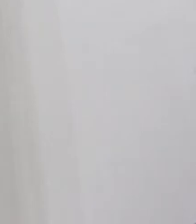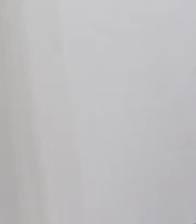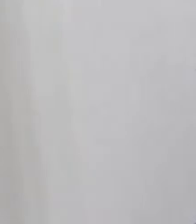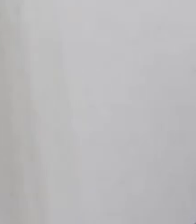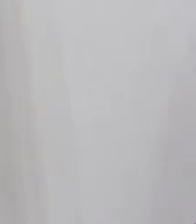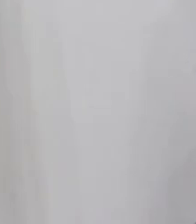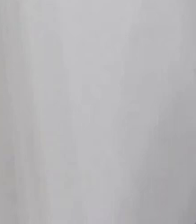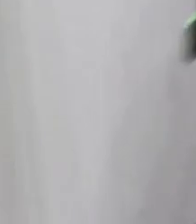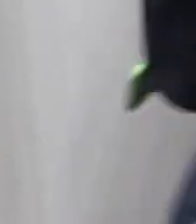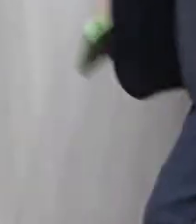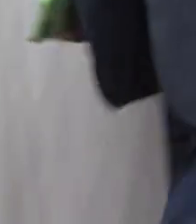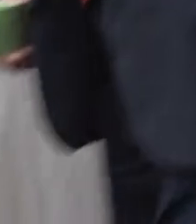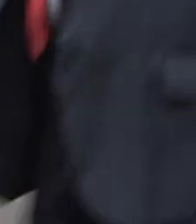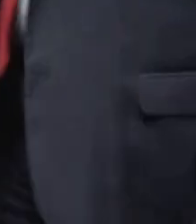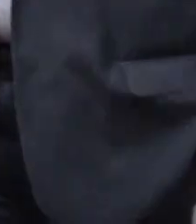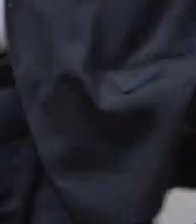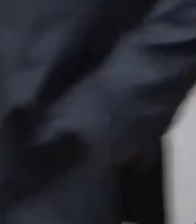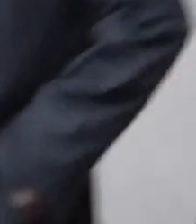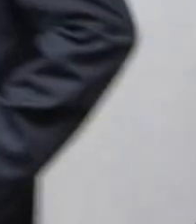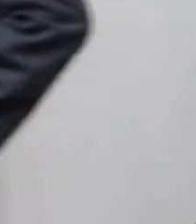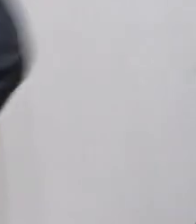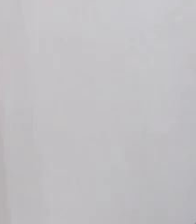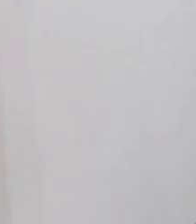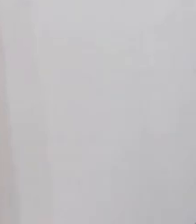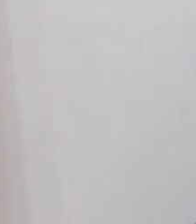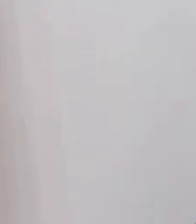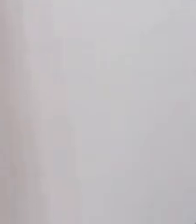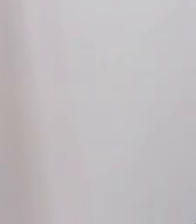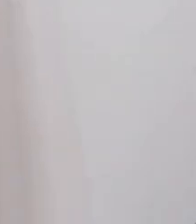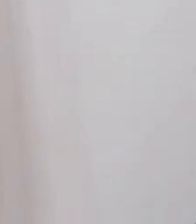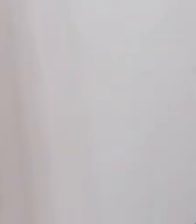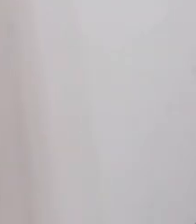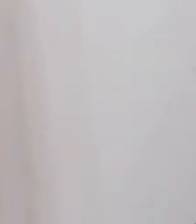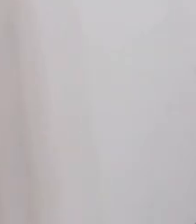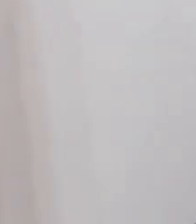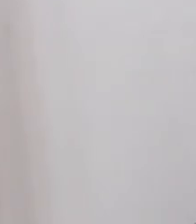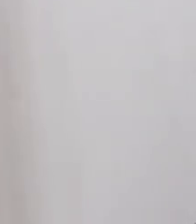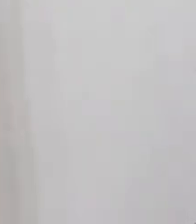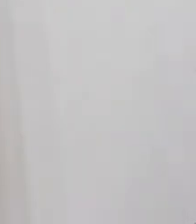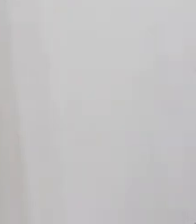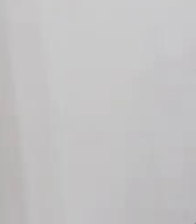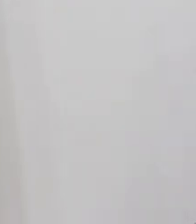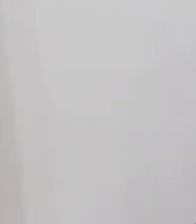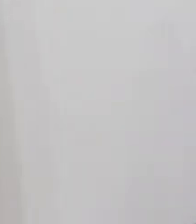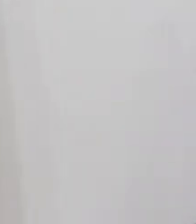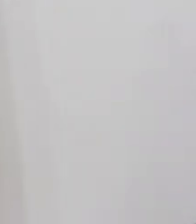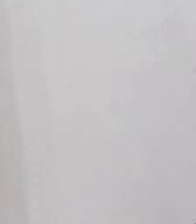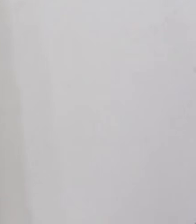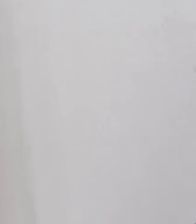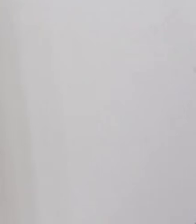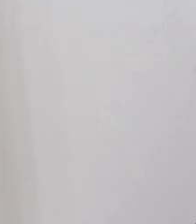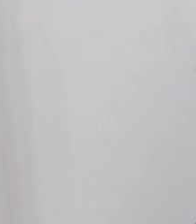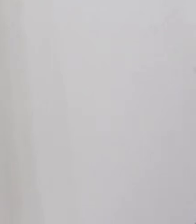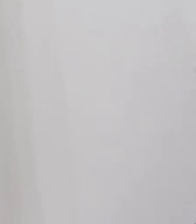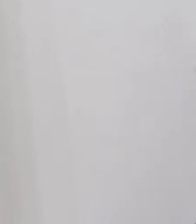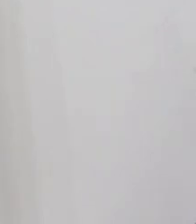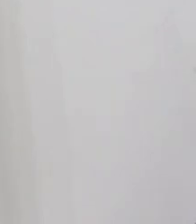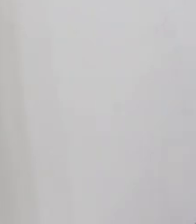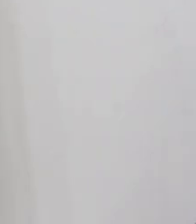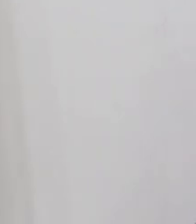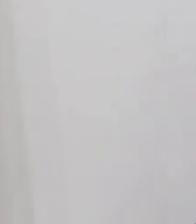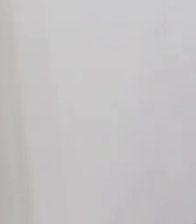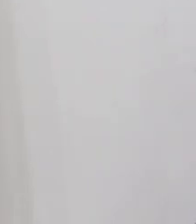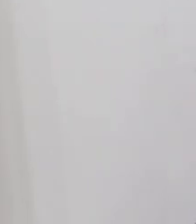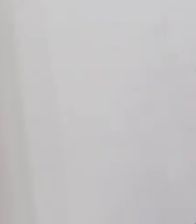Santa Catarina. Inicialmente, nós convidamos para compor a mesa excelentíssimo senhor presidente